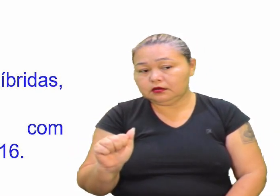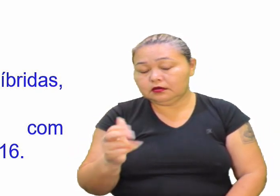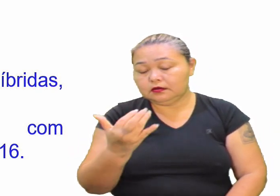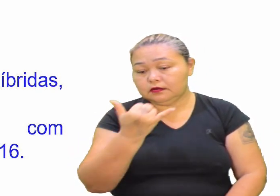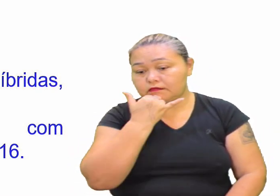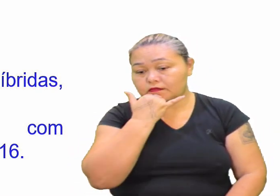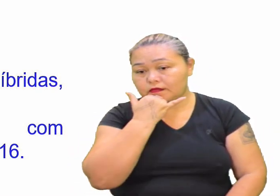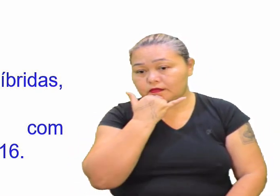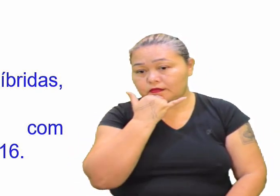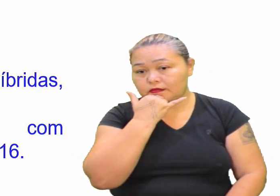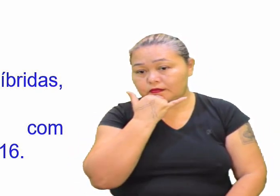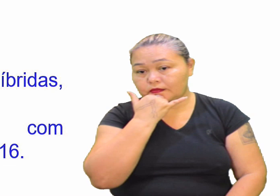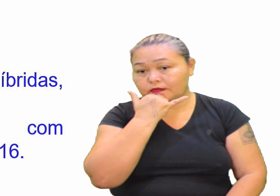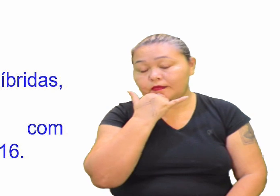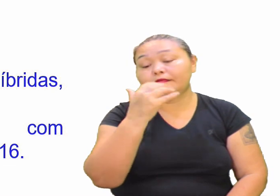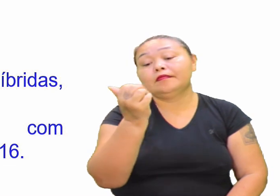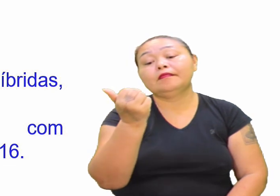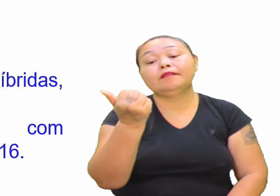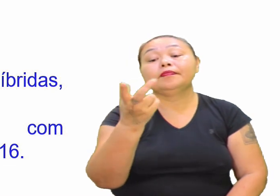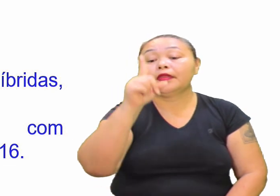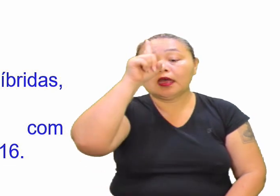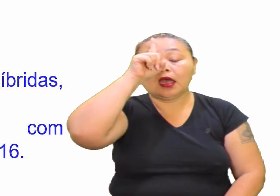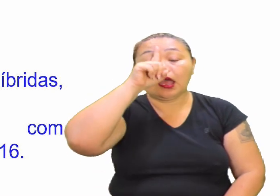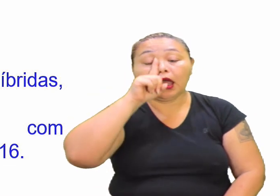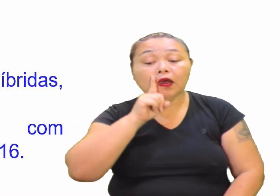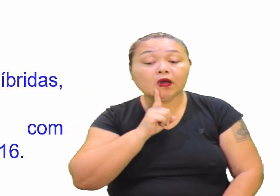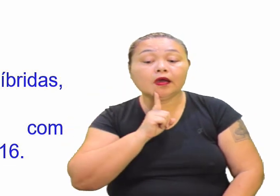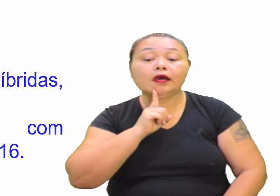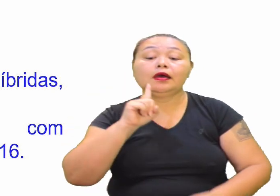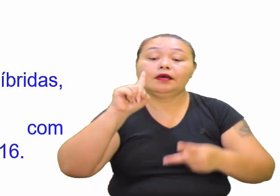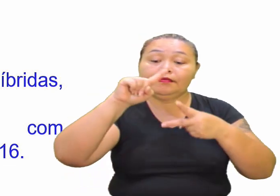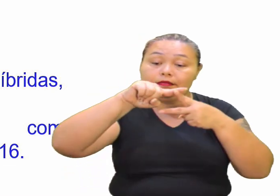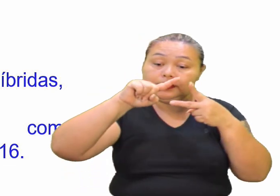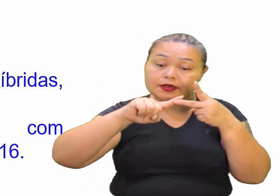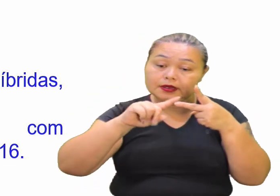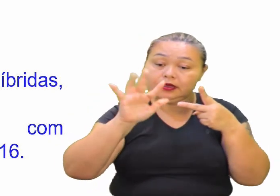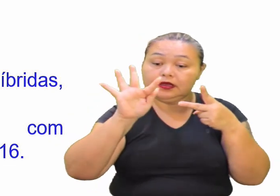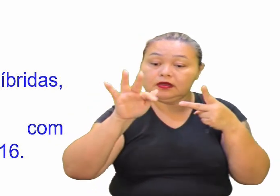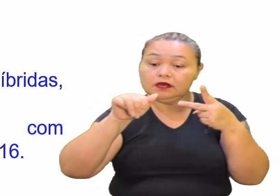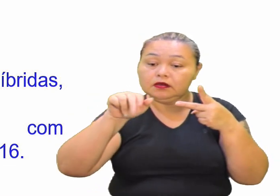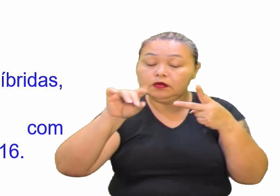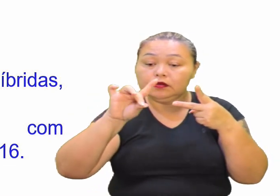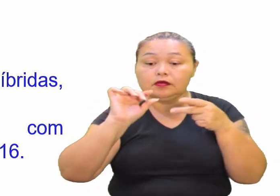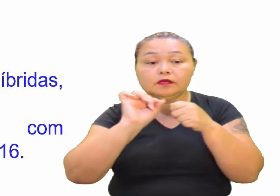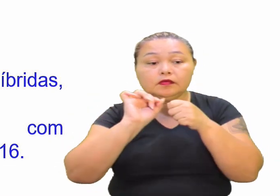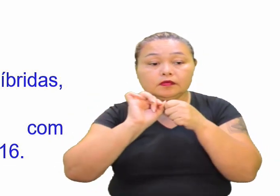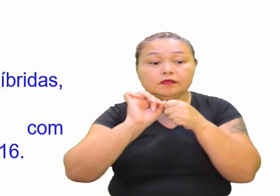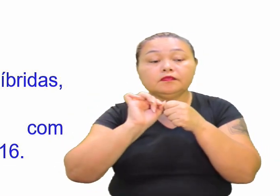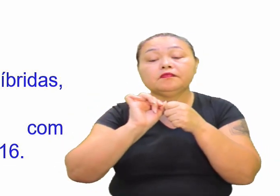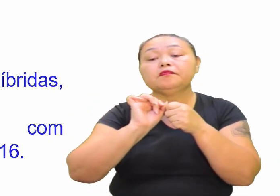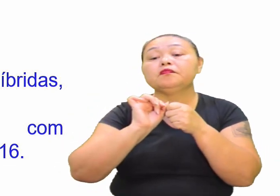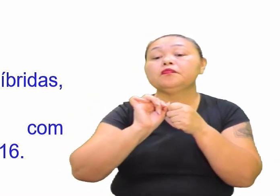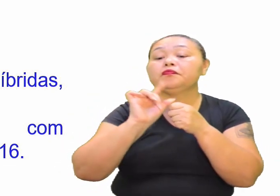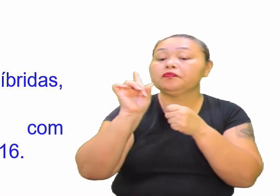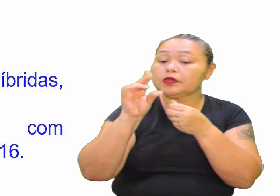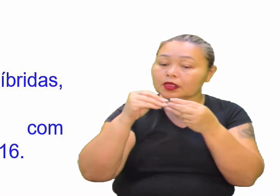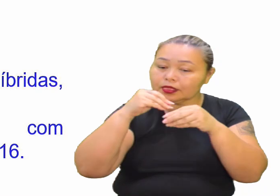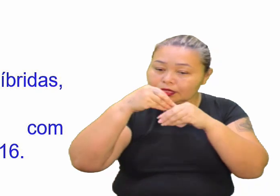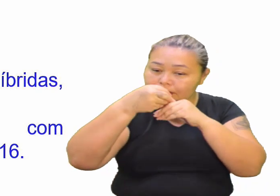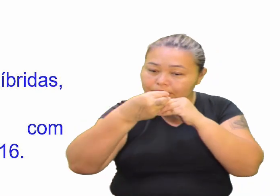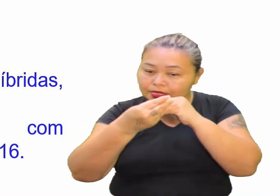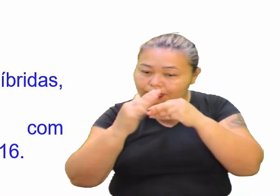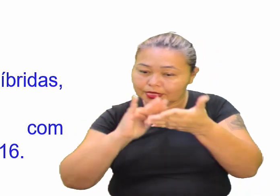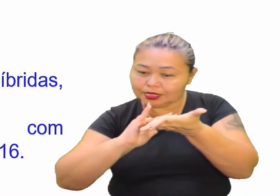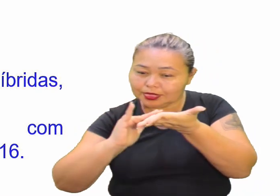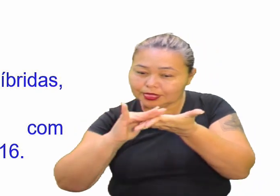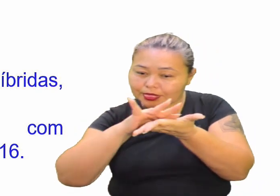Desculpa. Amarela é um fenótipo. Cor é a característica. Textura é um fenótipo. Rugosa é a